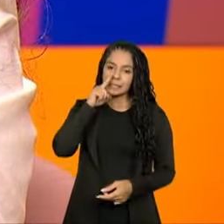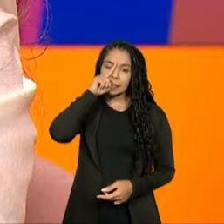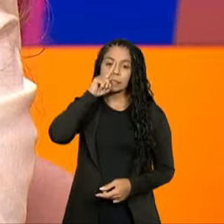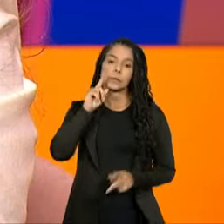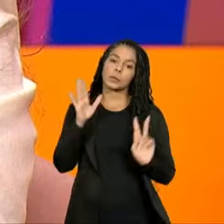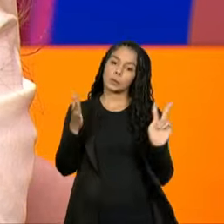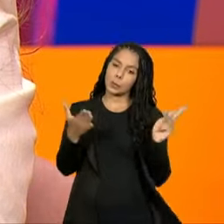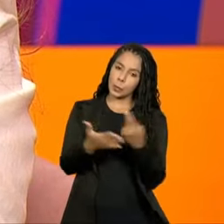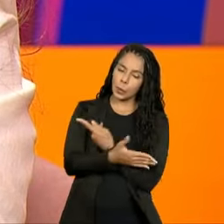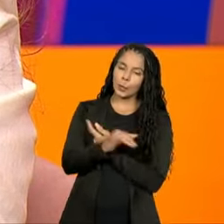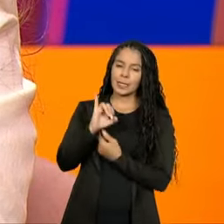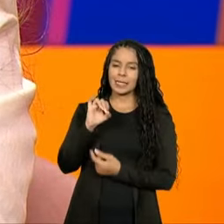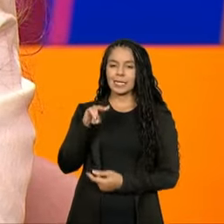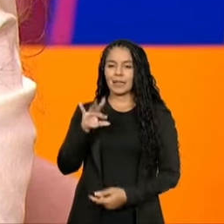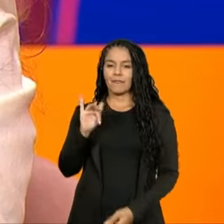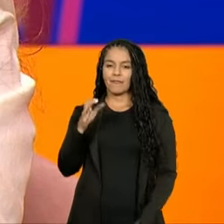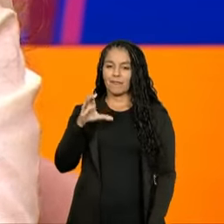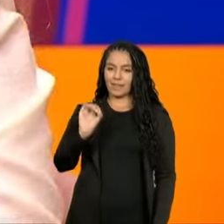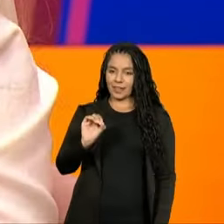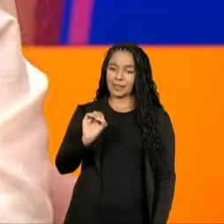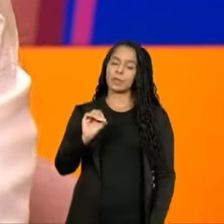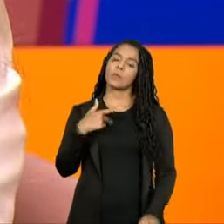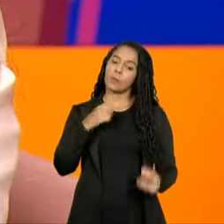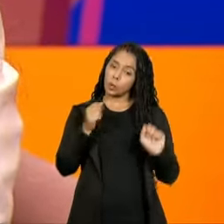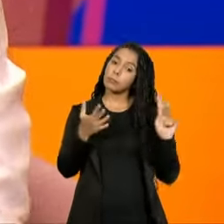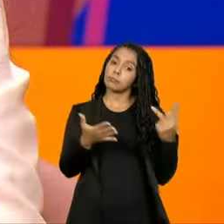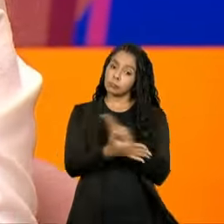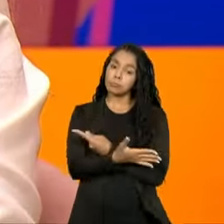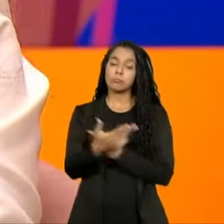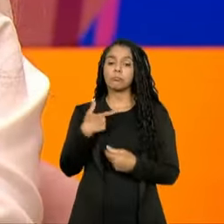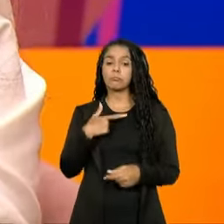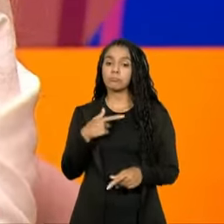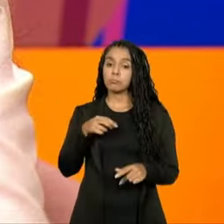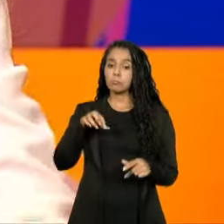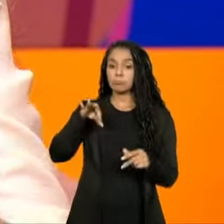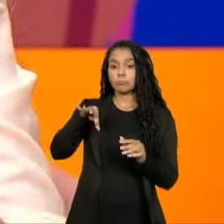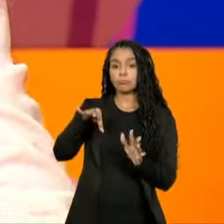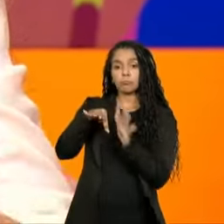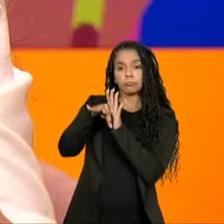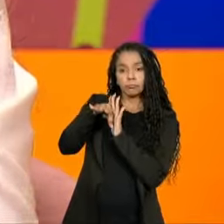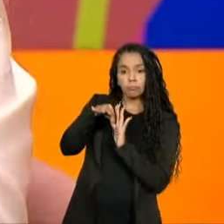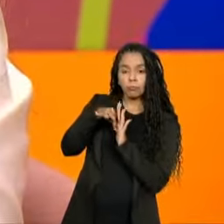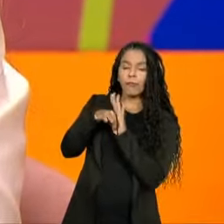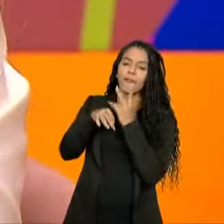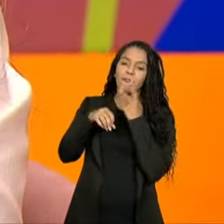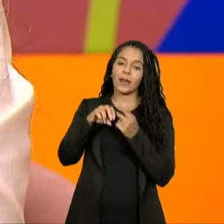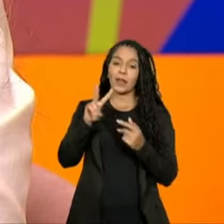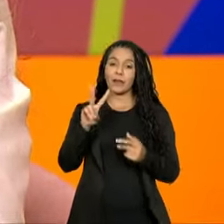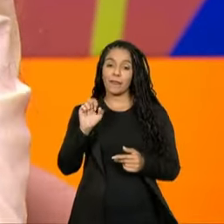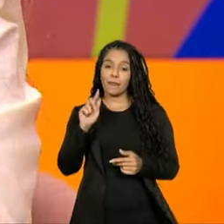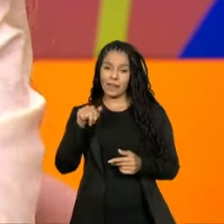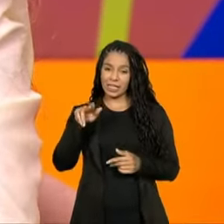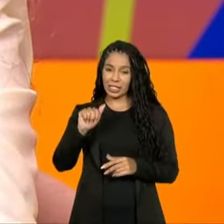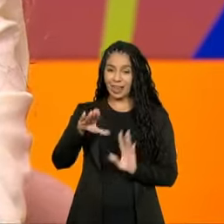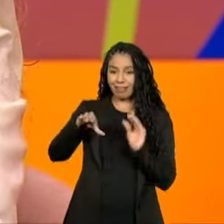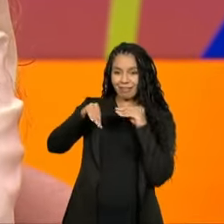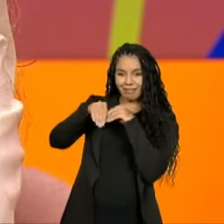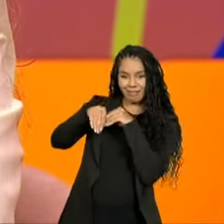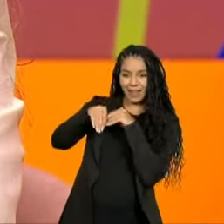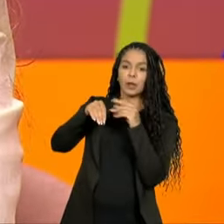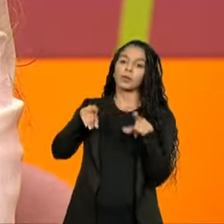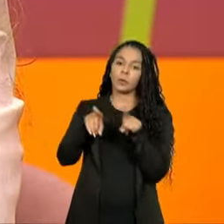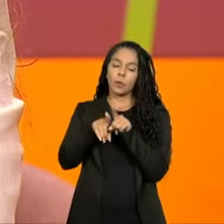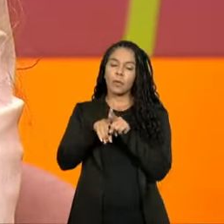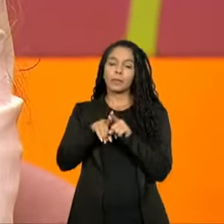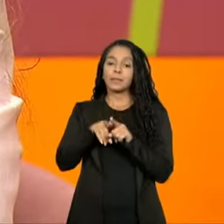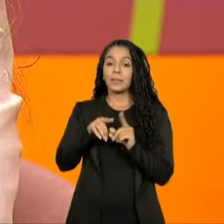acaba tendo um aumento de chance de acometimento de infecção, tanto genital, aí estou falando de vagina, sim, mesmo, quanto da